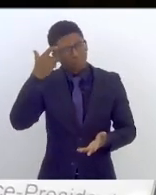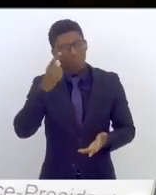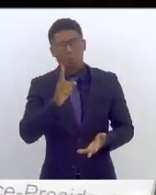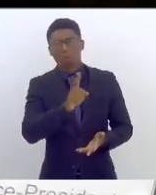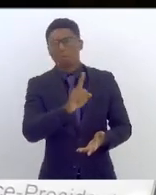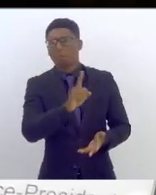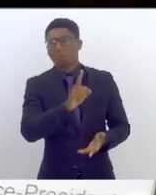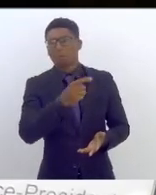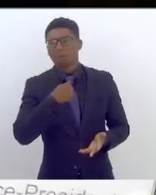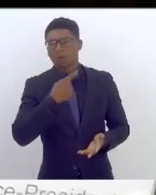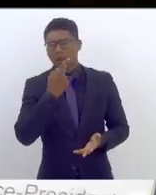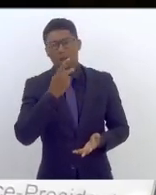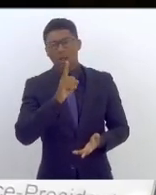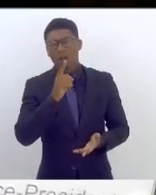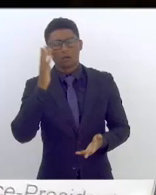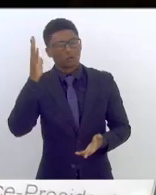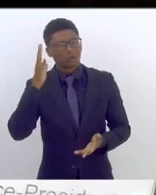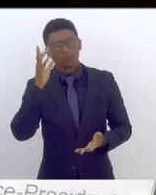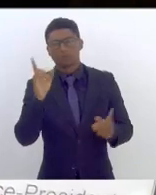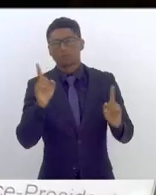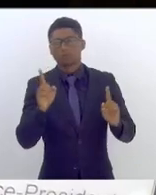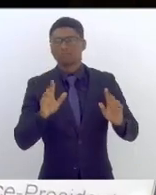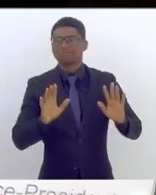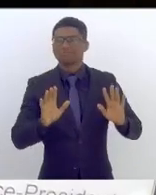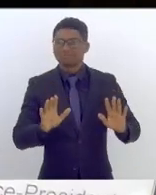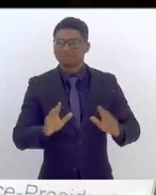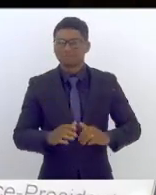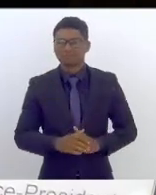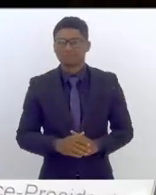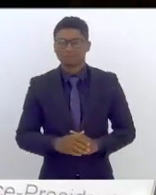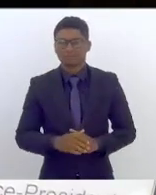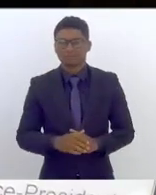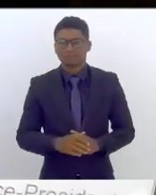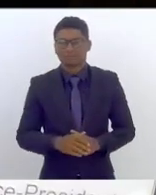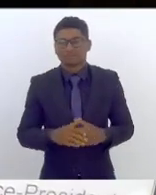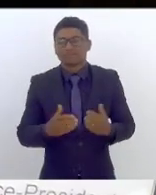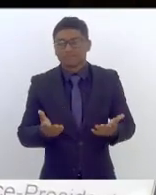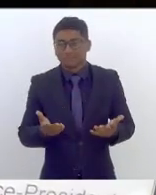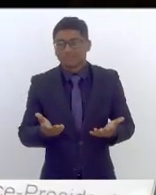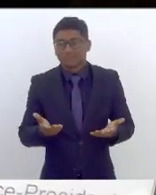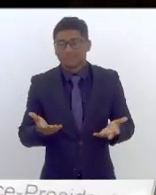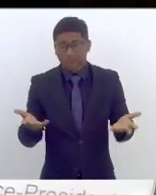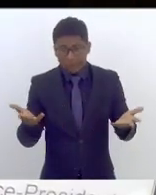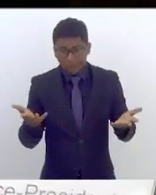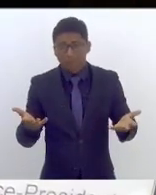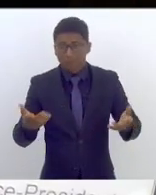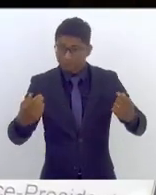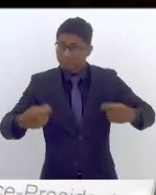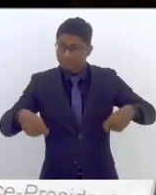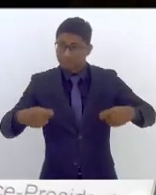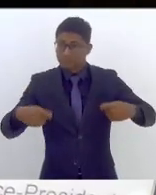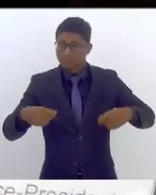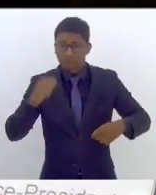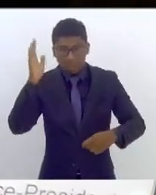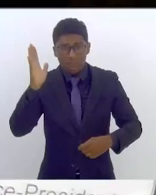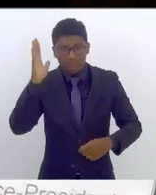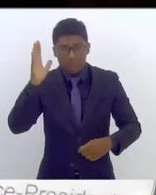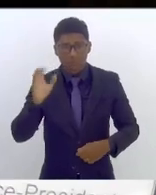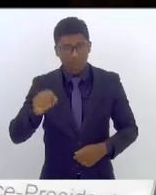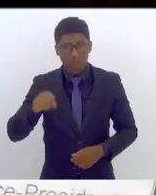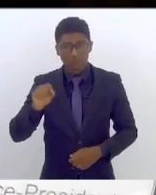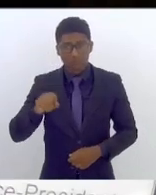mas evidentemente que eu não poderia deixar de falar nesse momento quando todos falaram e